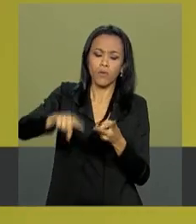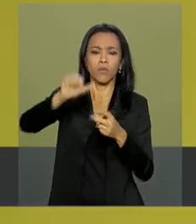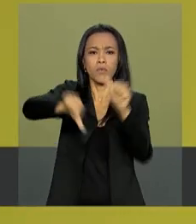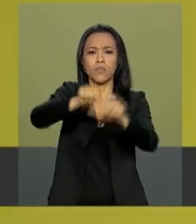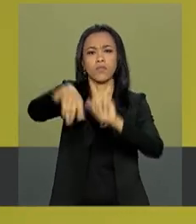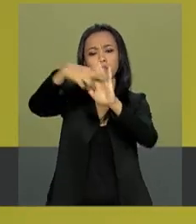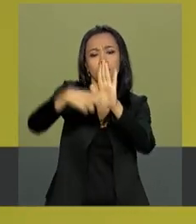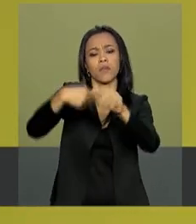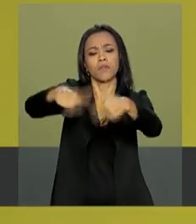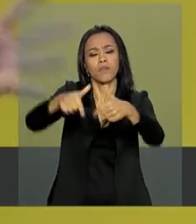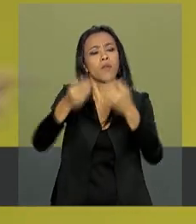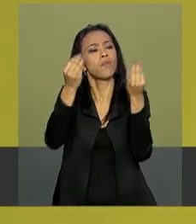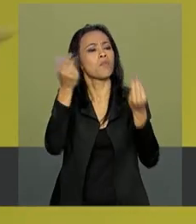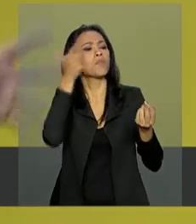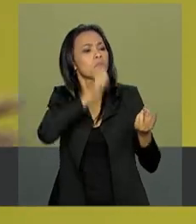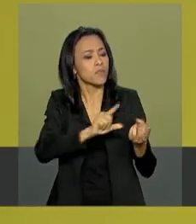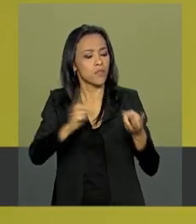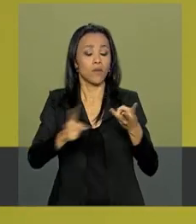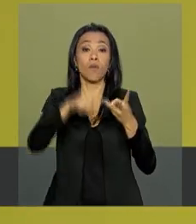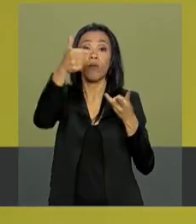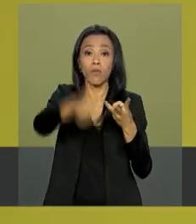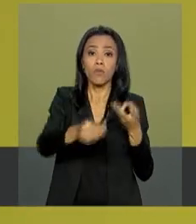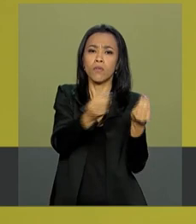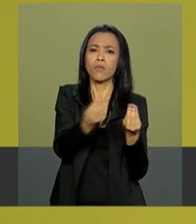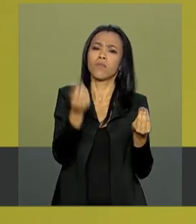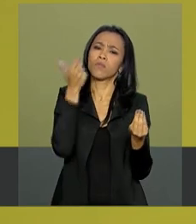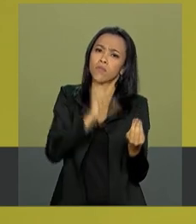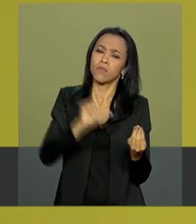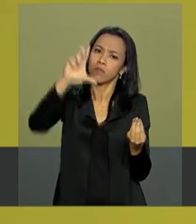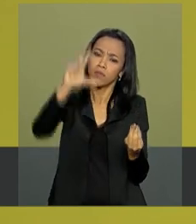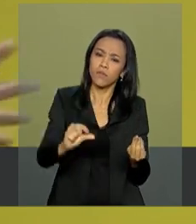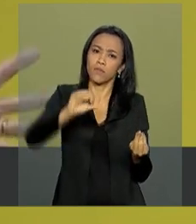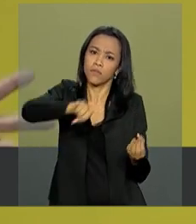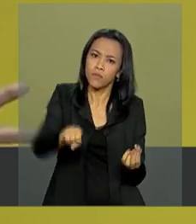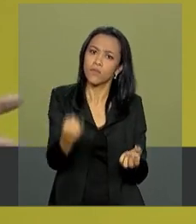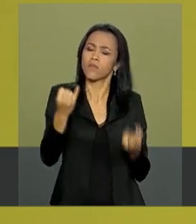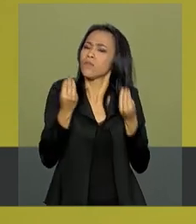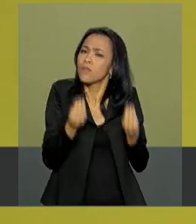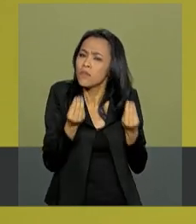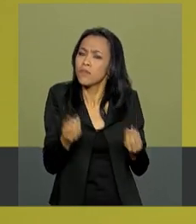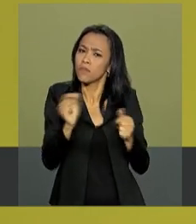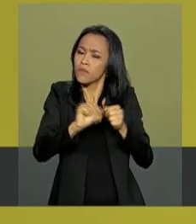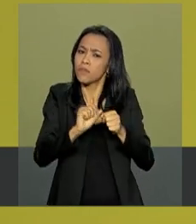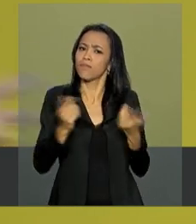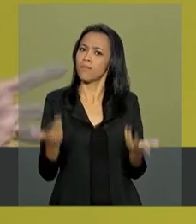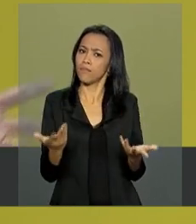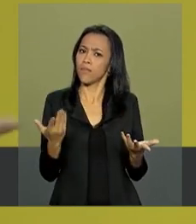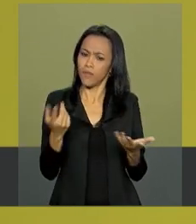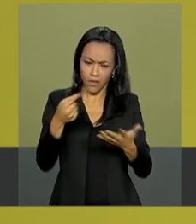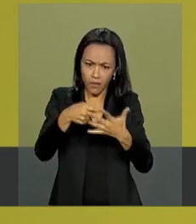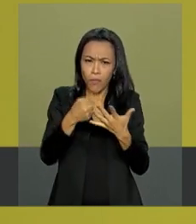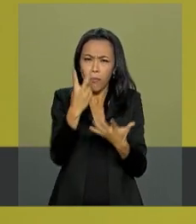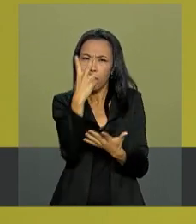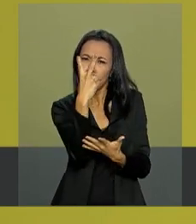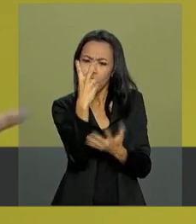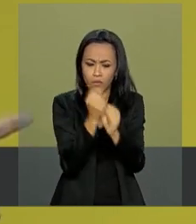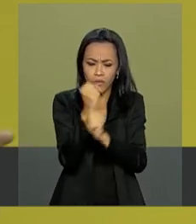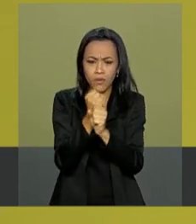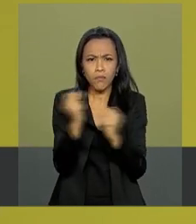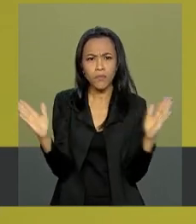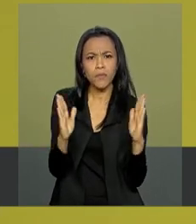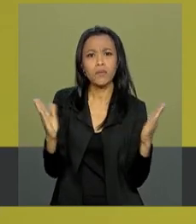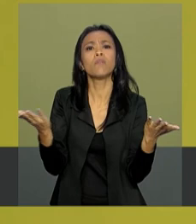país, como é que conseguiram reduzir os juros a taxas razoáveis no nosso país em menos de dois anos? Eu disse,